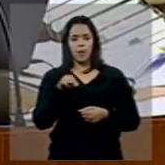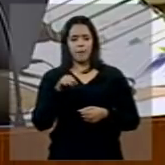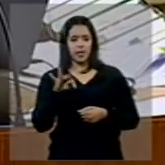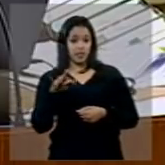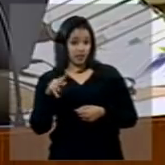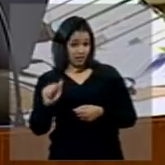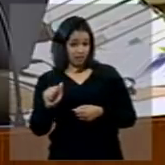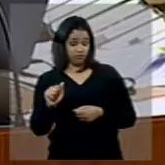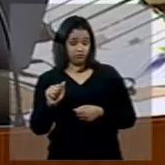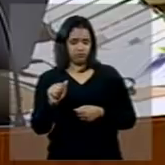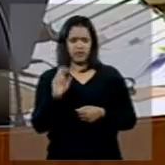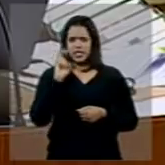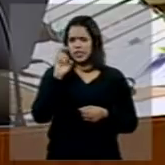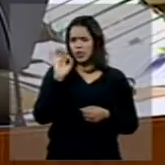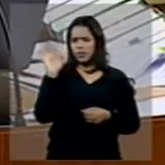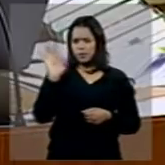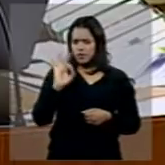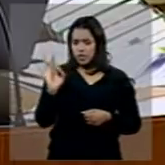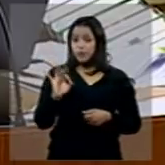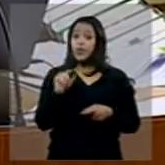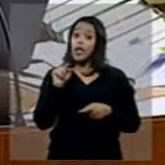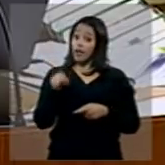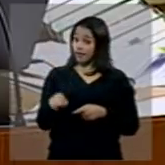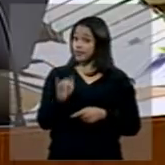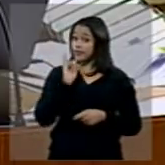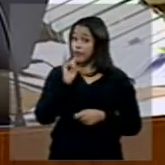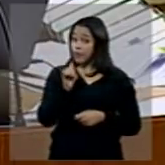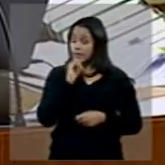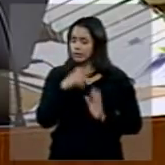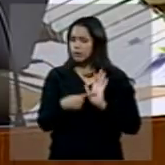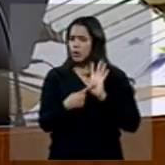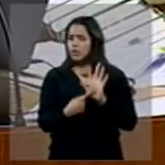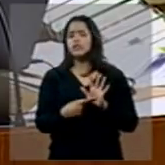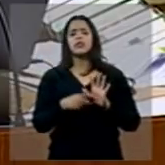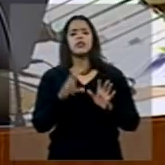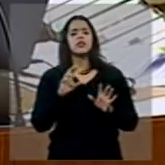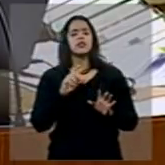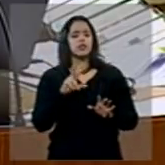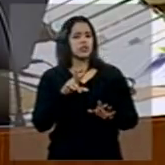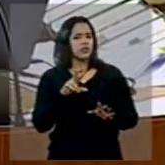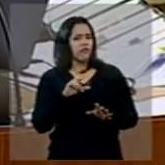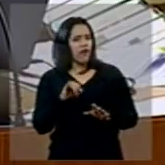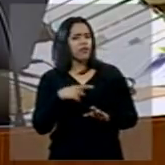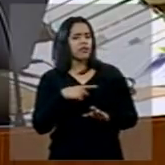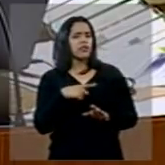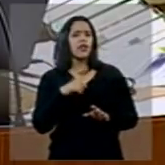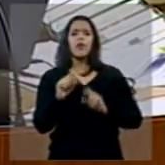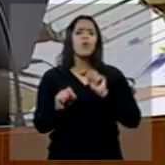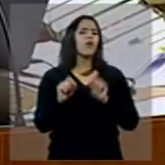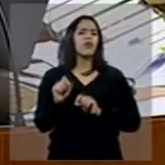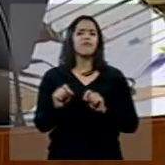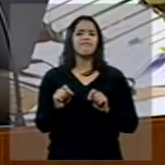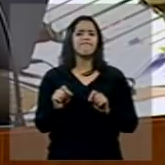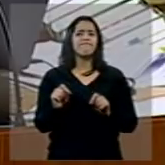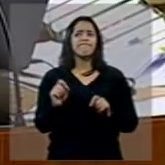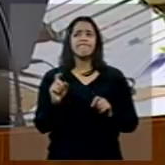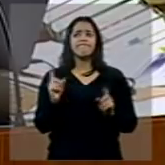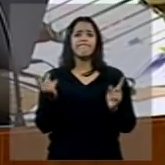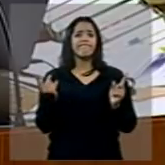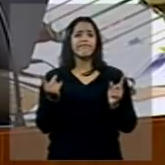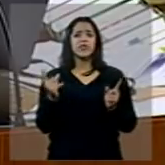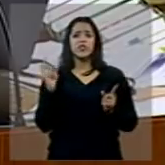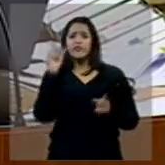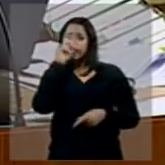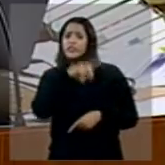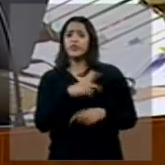50,3% do eleitorado. Este dado revela que se estabelecerá uma situação, no mínimo, paradoxal, para não